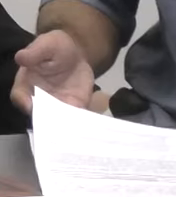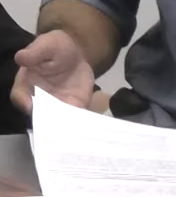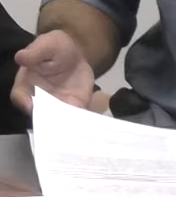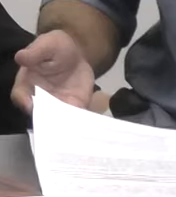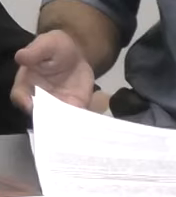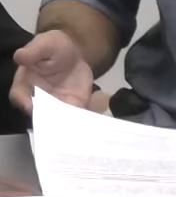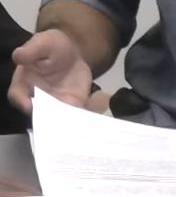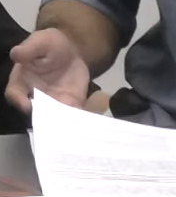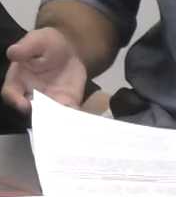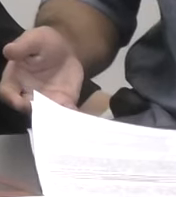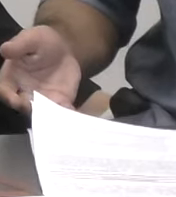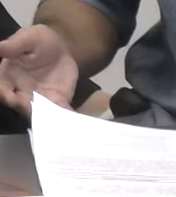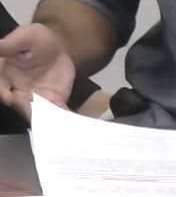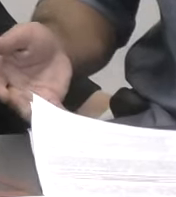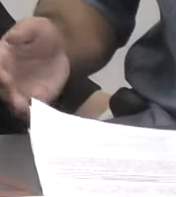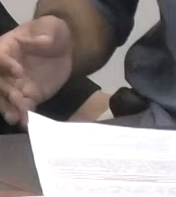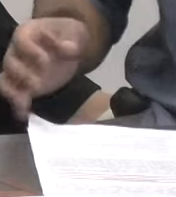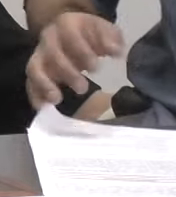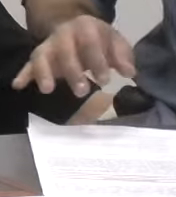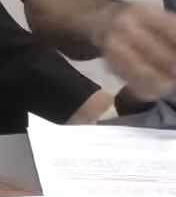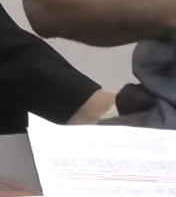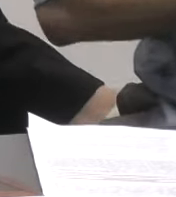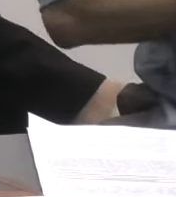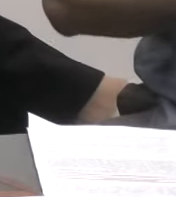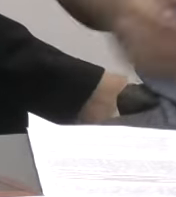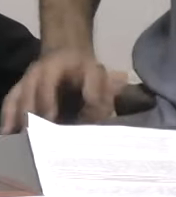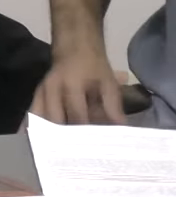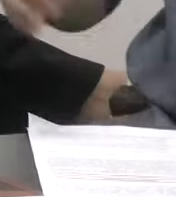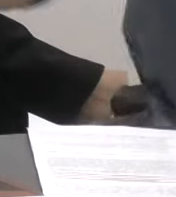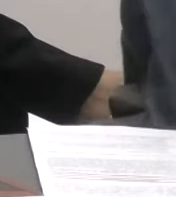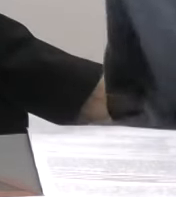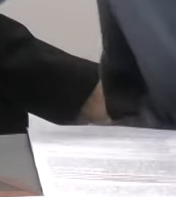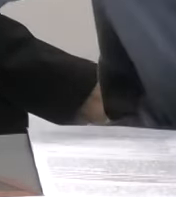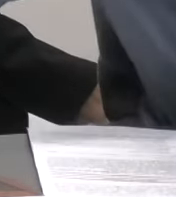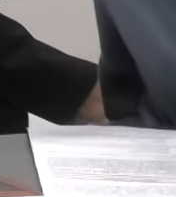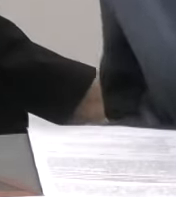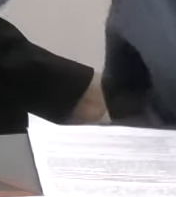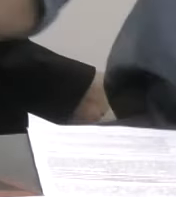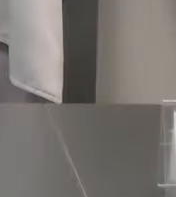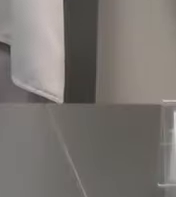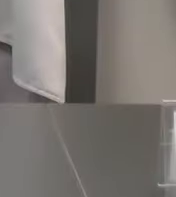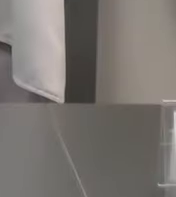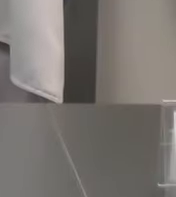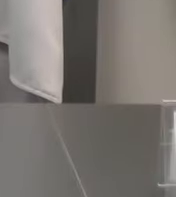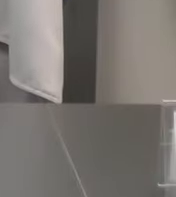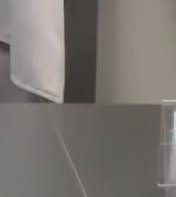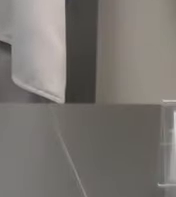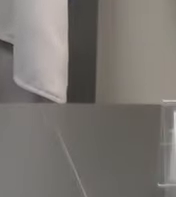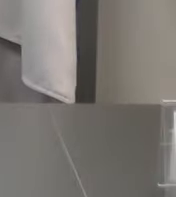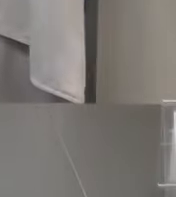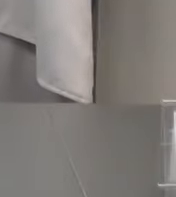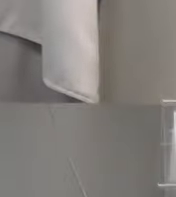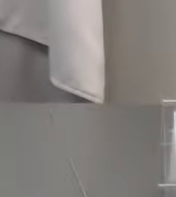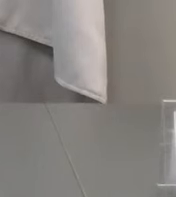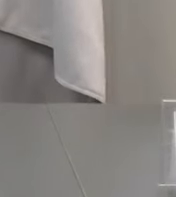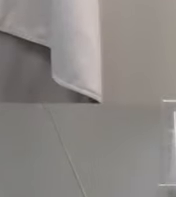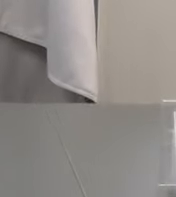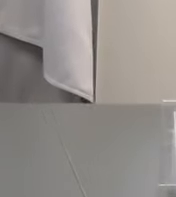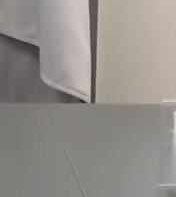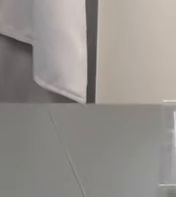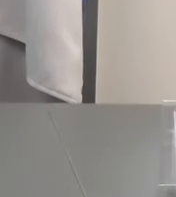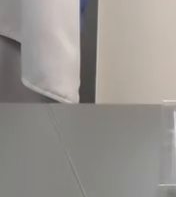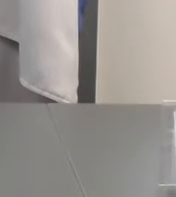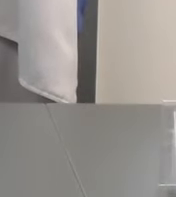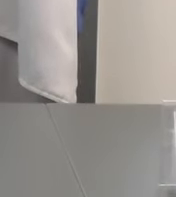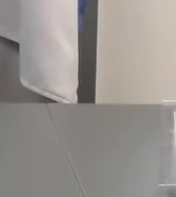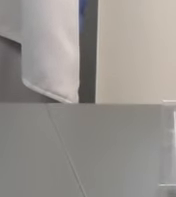essa subemenda. Eu acho que ficaria mais... O deputado Mink, tem uma emenda de autoria de Vossa Excelência que foi recepcionada